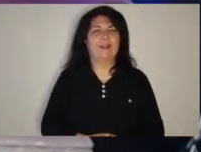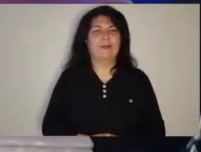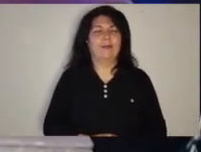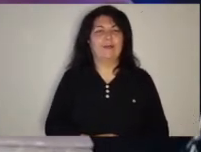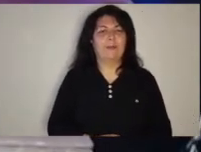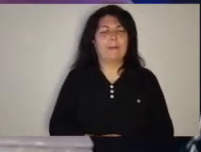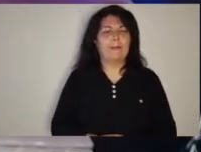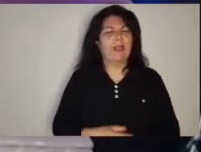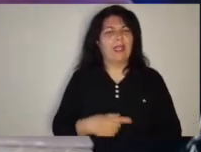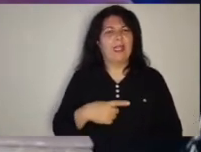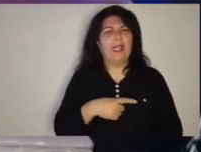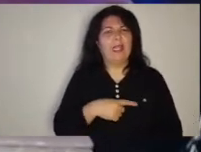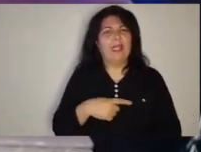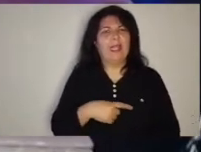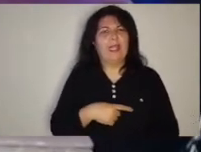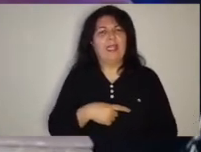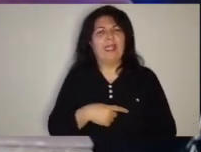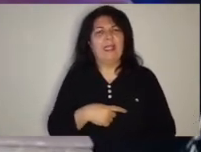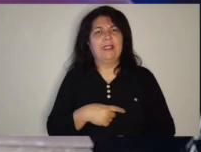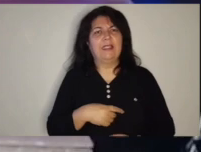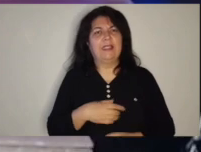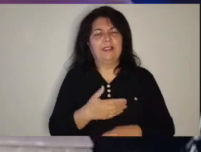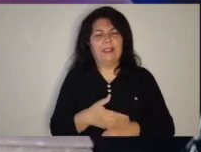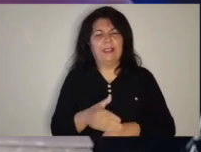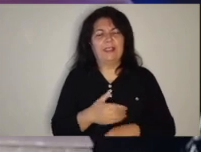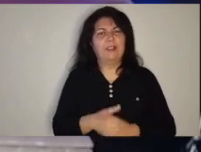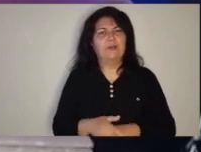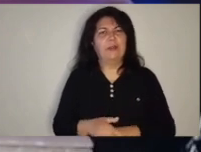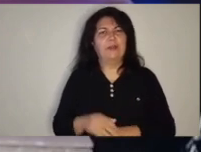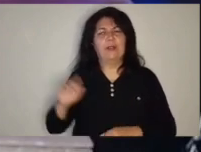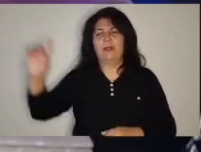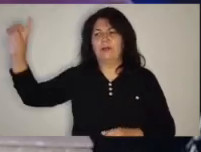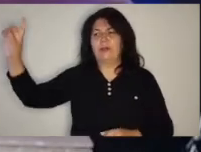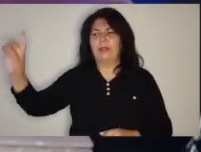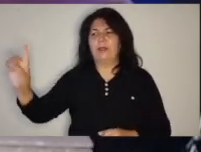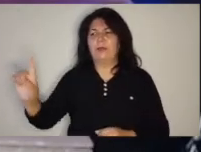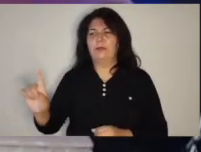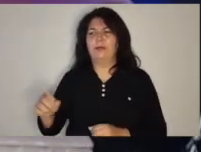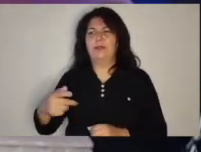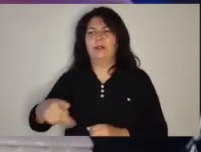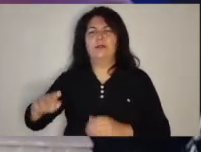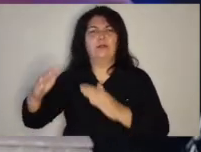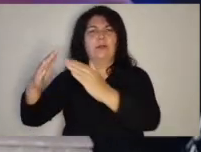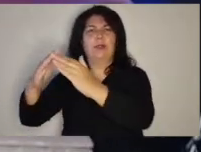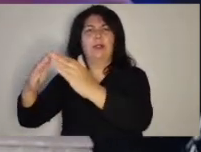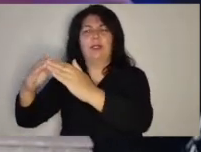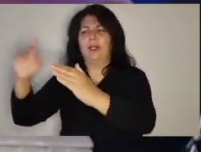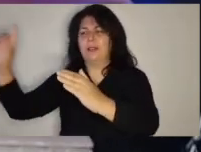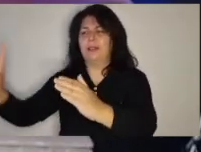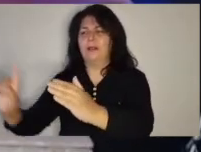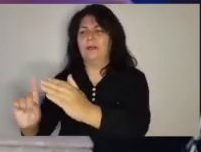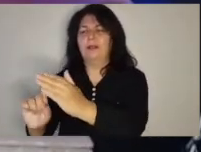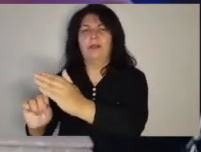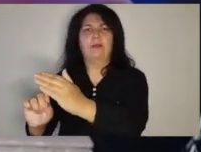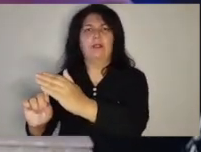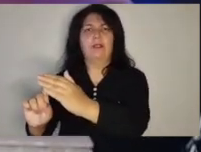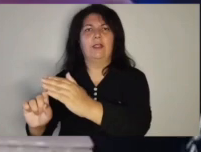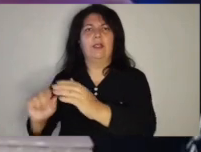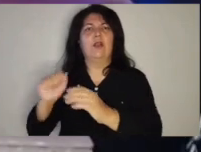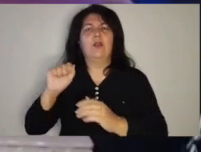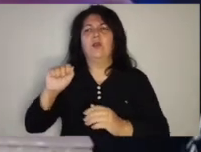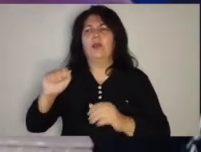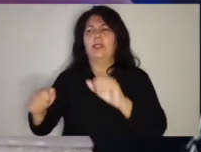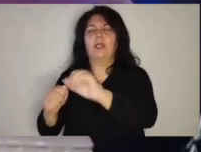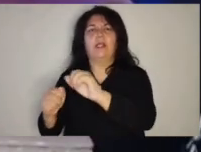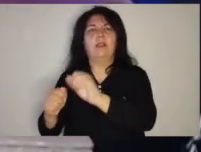quem já pisou no Santo dos Santos em outro lugar não sabe viver. Ele tinha experimentado a presença de Deus na sua casa e